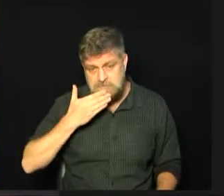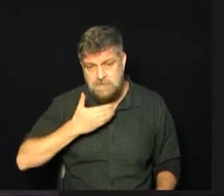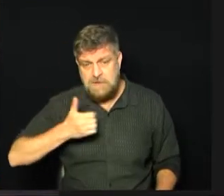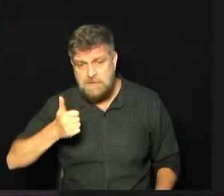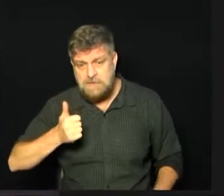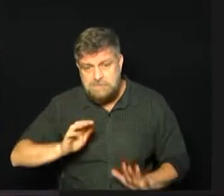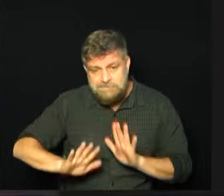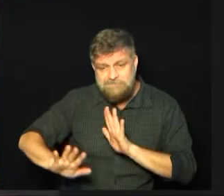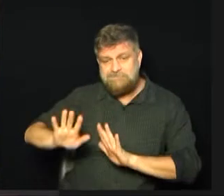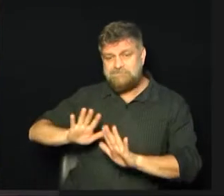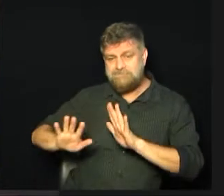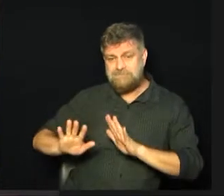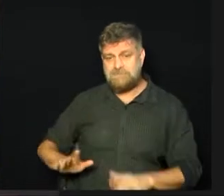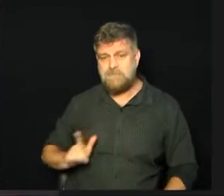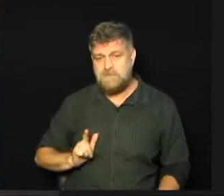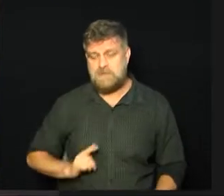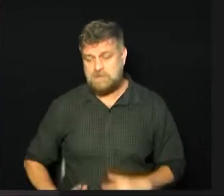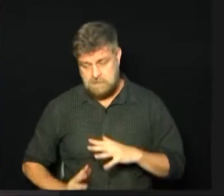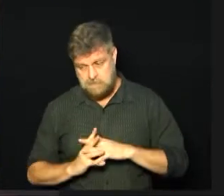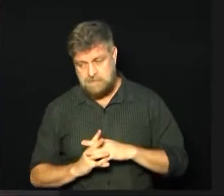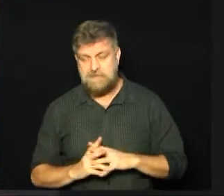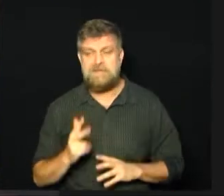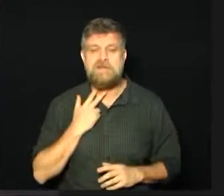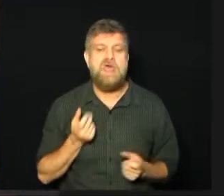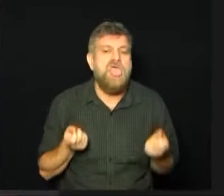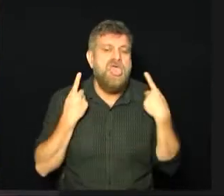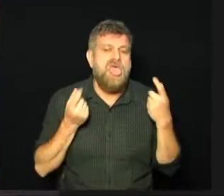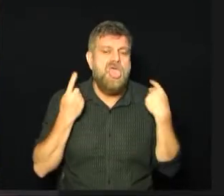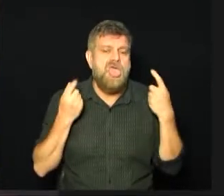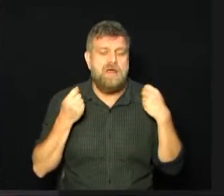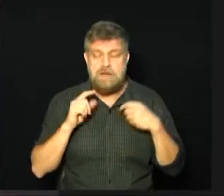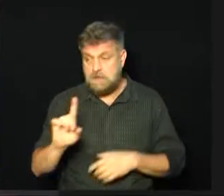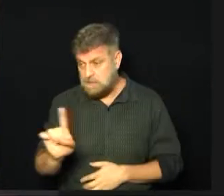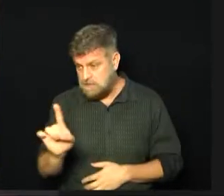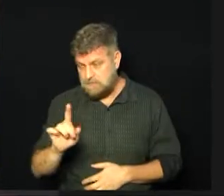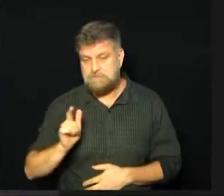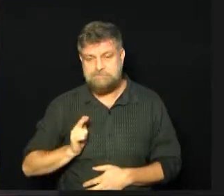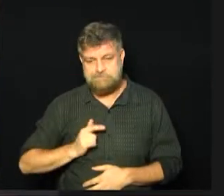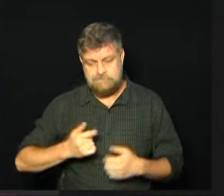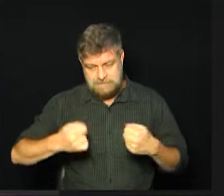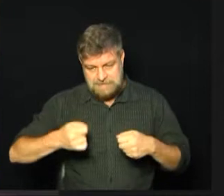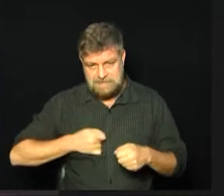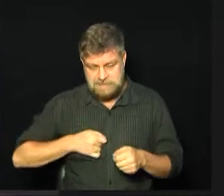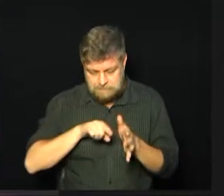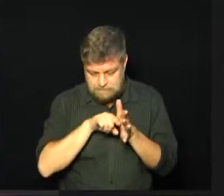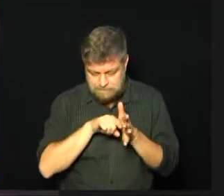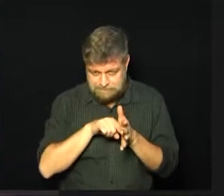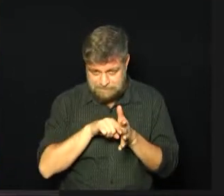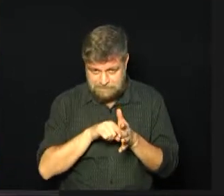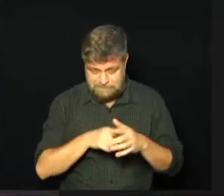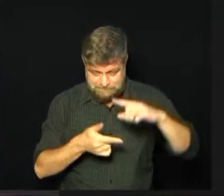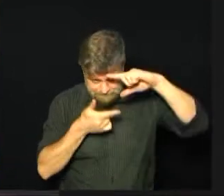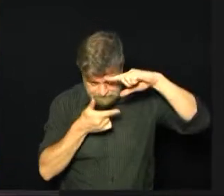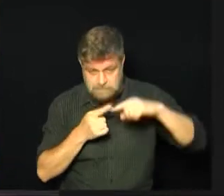errar um pouquinho mais por excesso do que por desleixo, viu? Porque a gente tem que